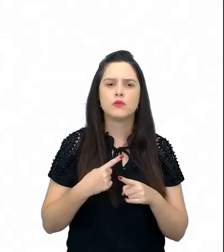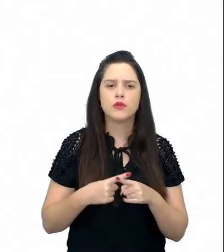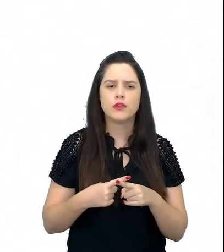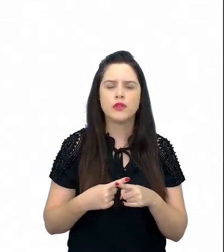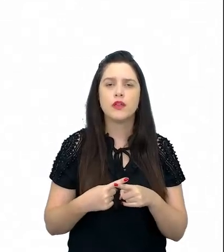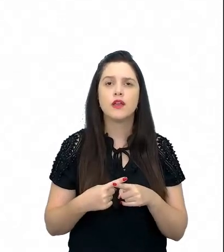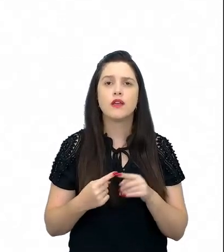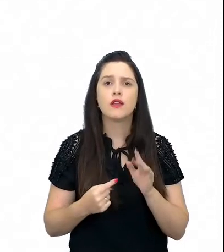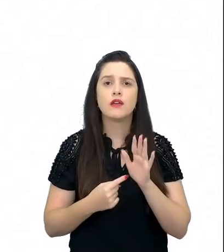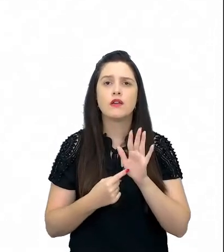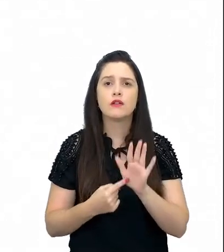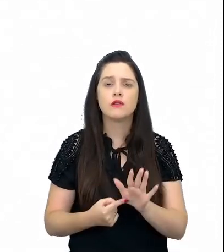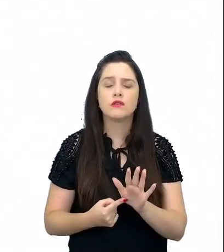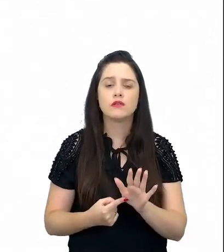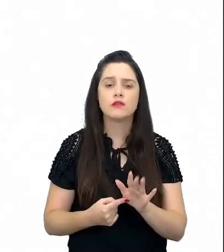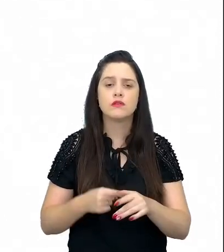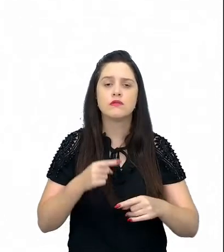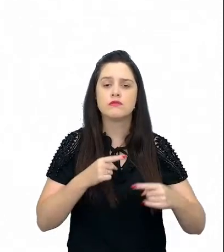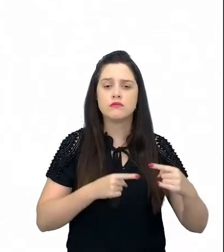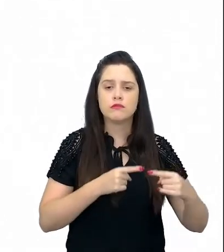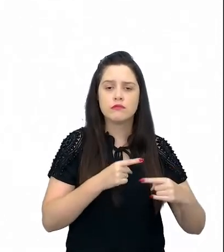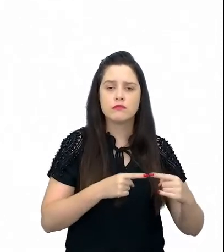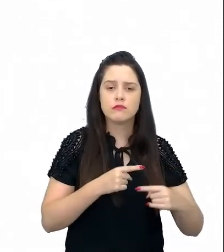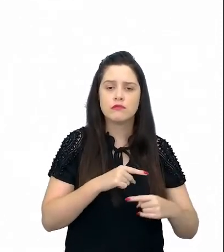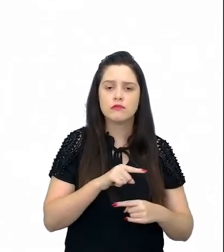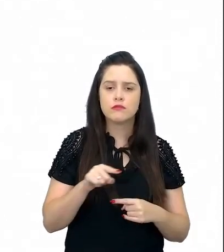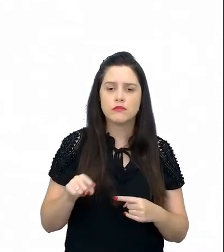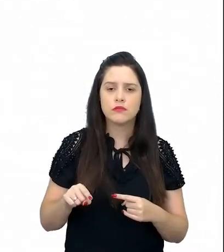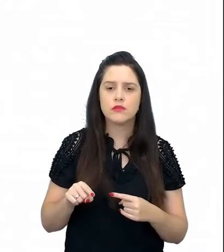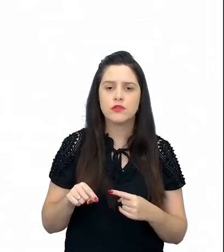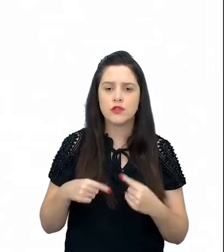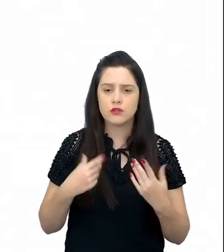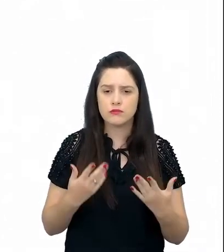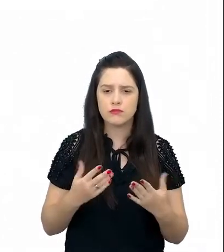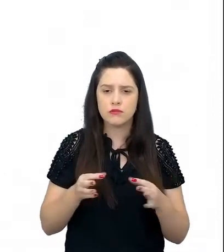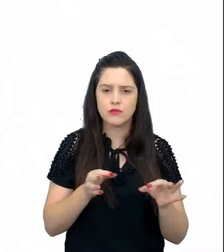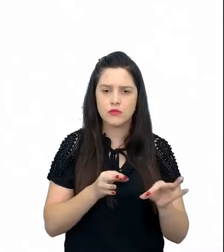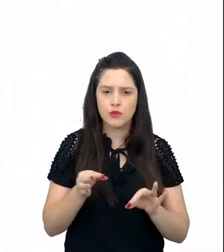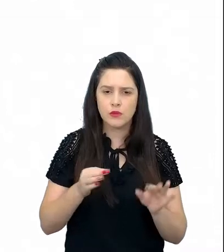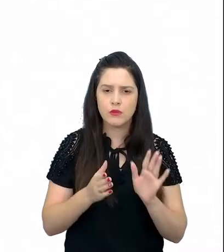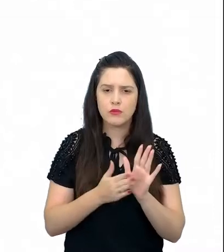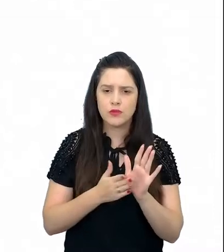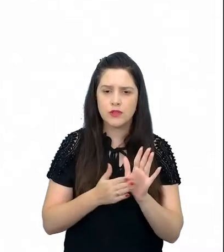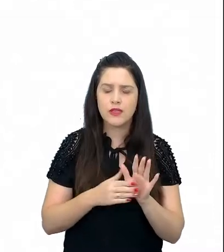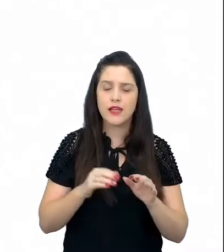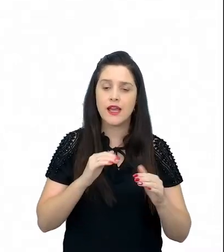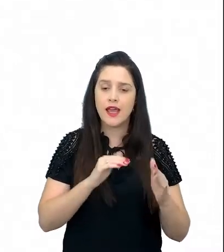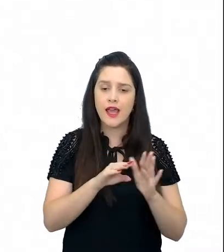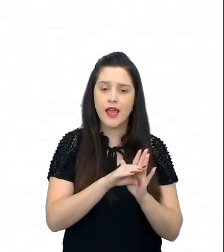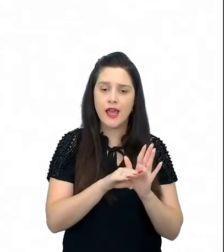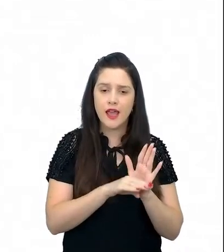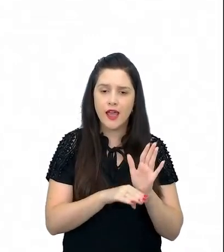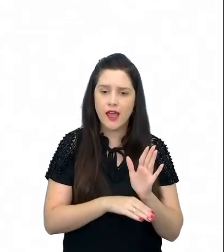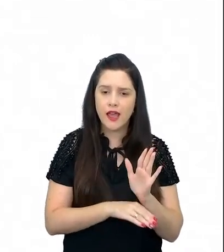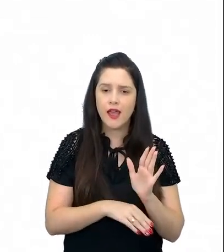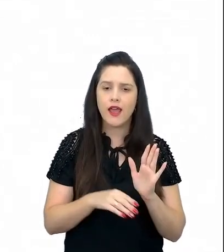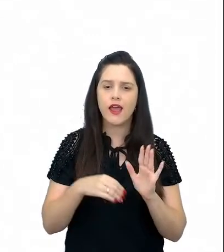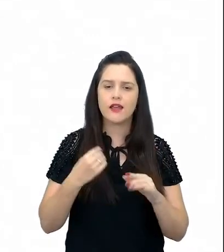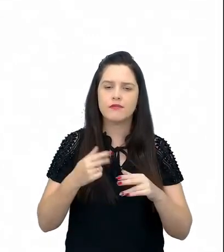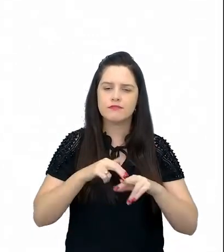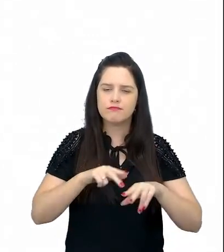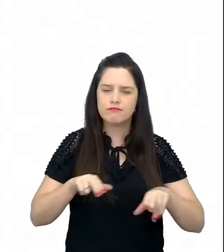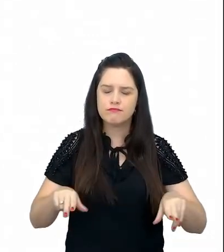desculpa, antemão, pelo tamanhozinho da letra, mas é que a gente fica, quem está assistindo pelo celular vai ter um pouquinho mais de dificuldade, mas o PowerPoint está aí para vocês